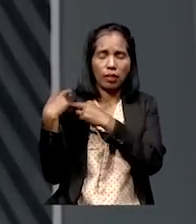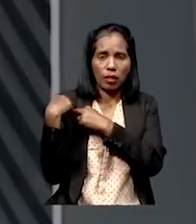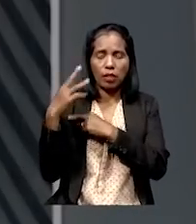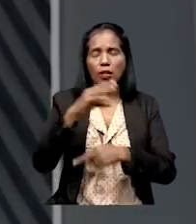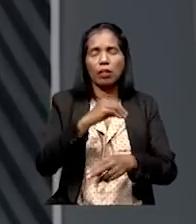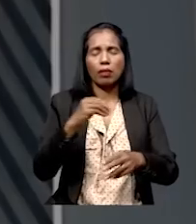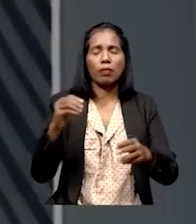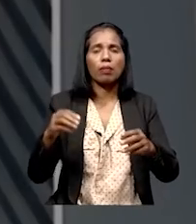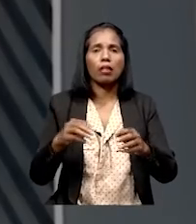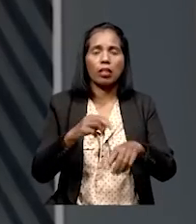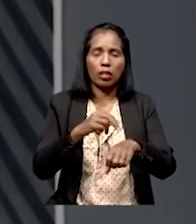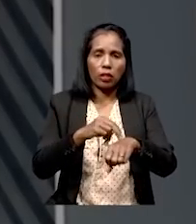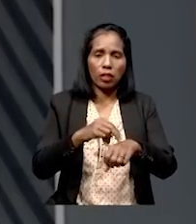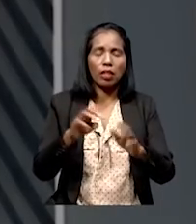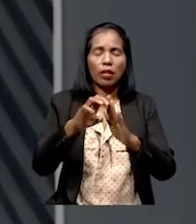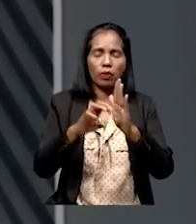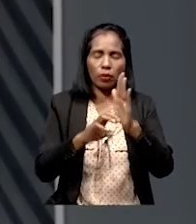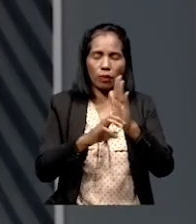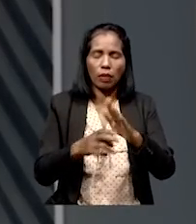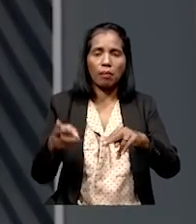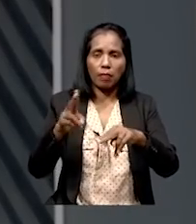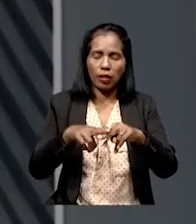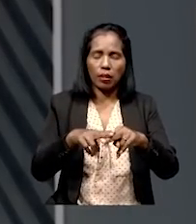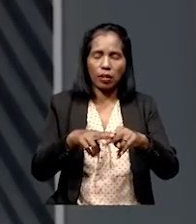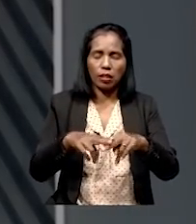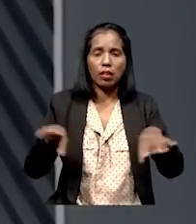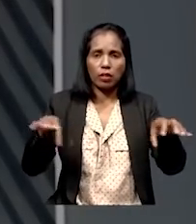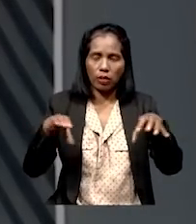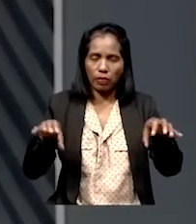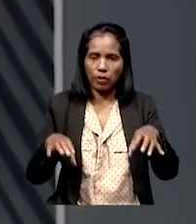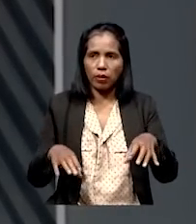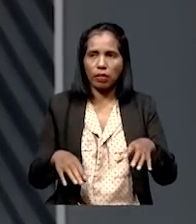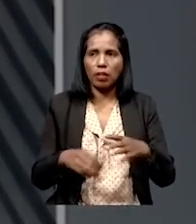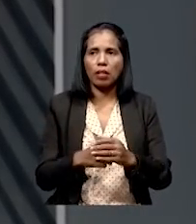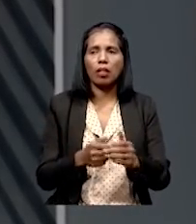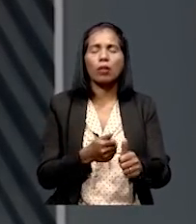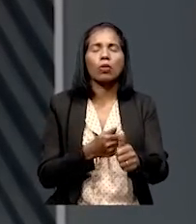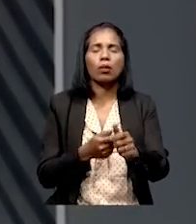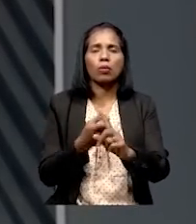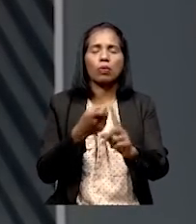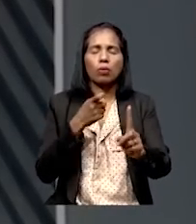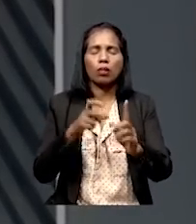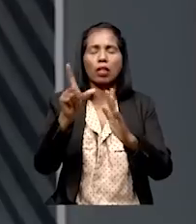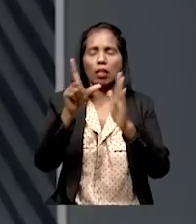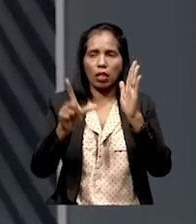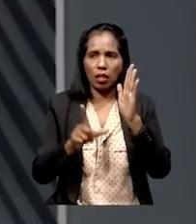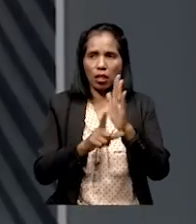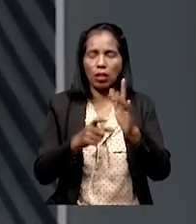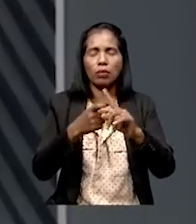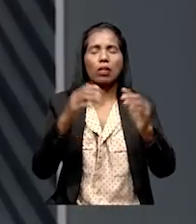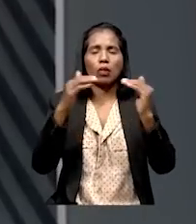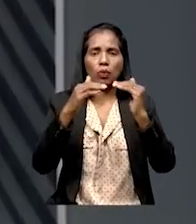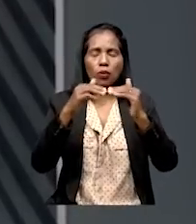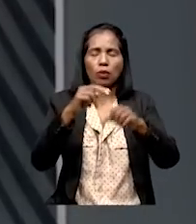estende o mandato, e, mandato, estesamos o mandato, não, a saí, lhe essa resolução, ou se conferência nacional.